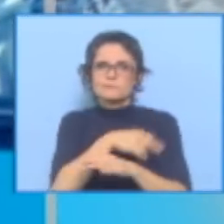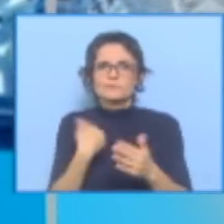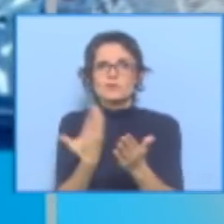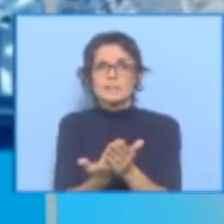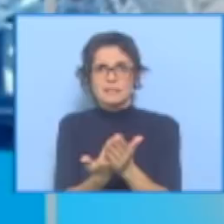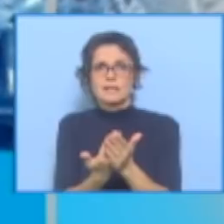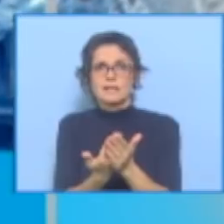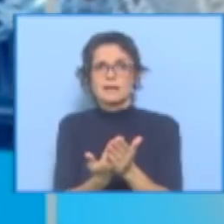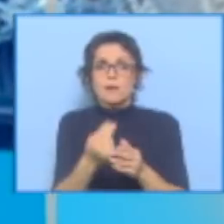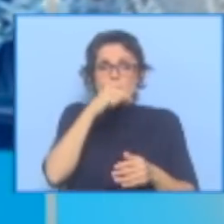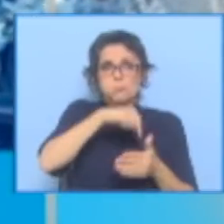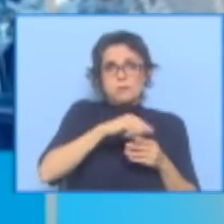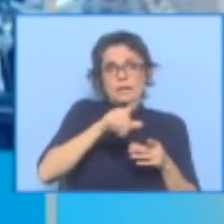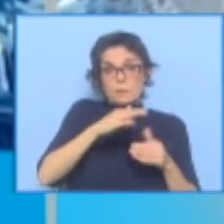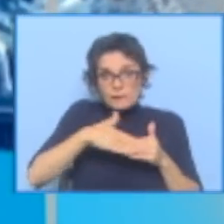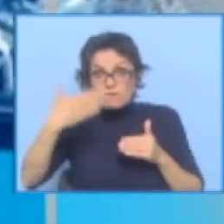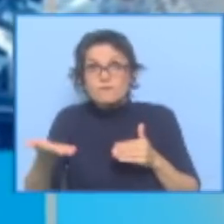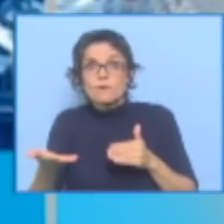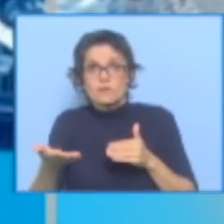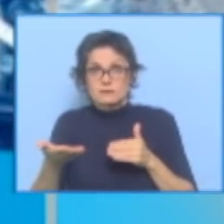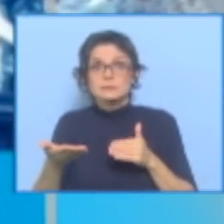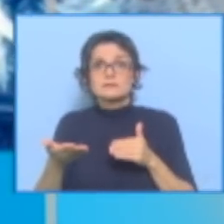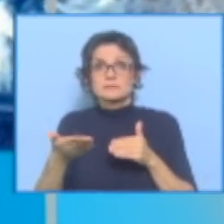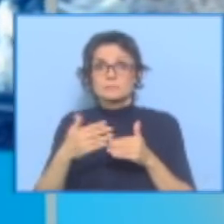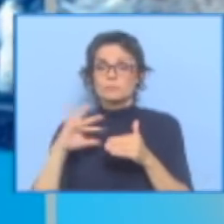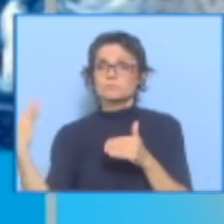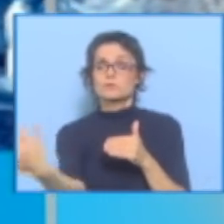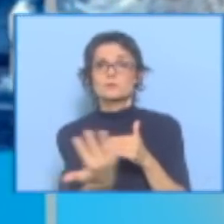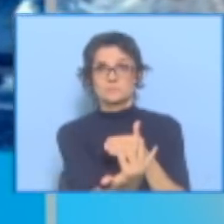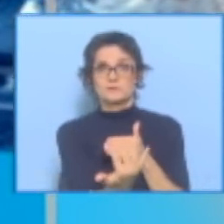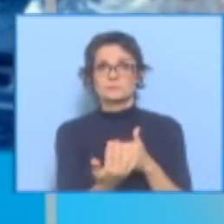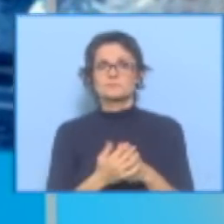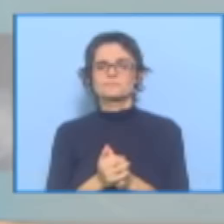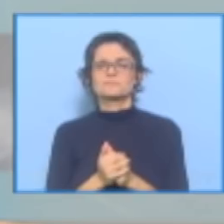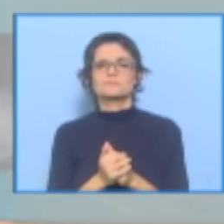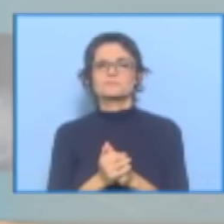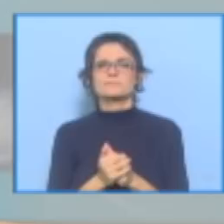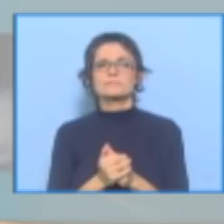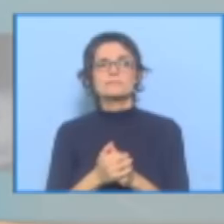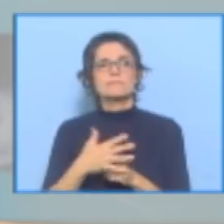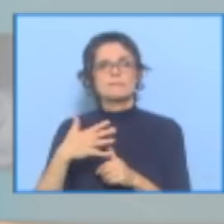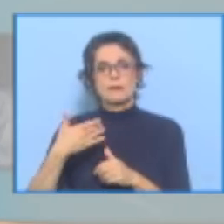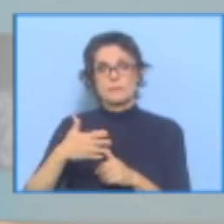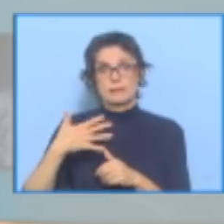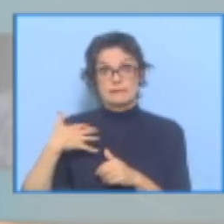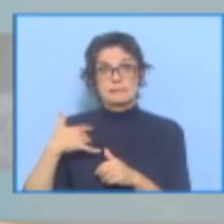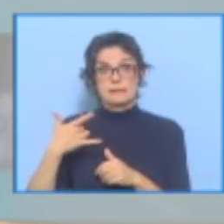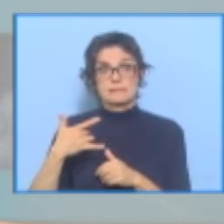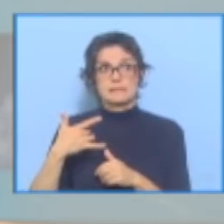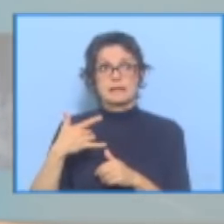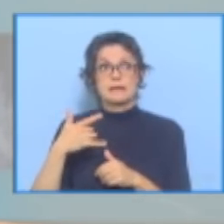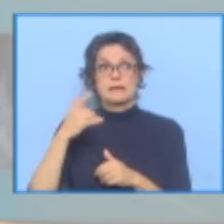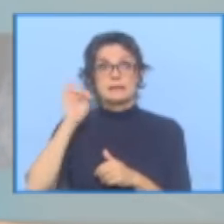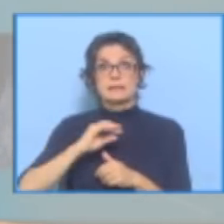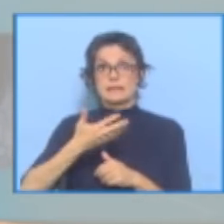levar estas amizades para para um ambiente fora da faculdade. Esta sexta-feira, dia 17, celebram-se os 50 anos,